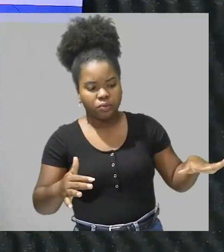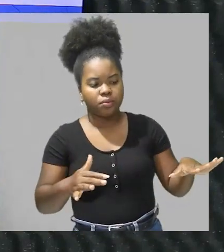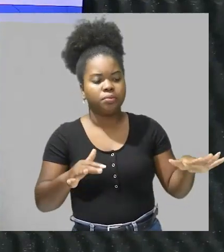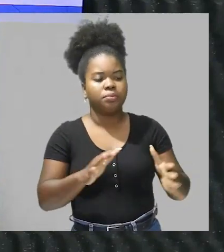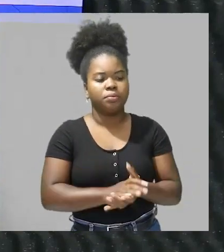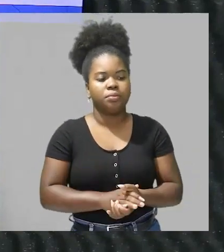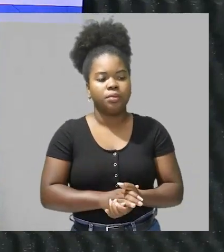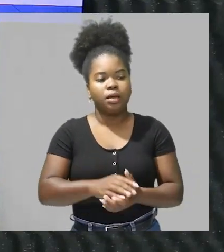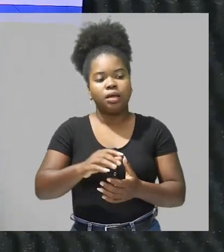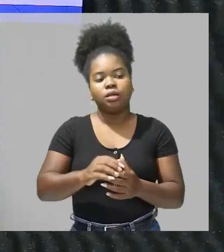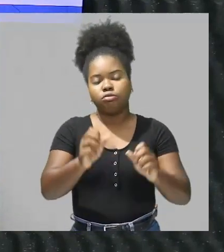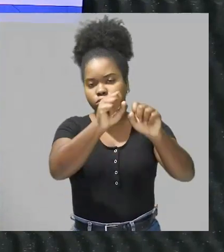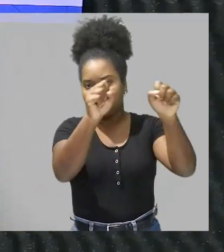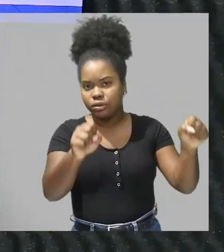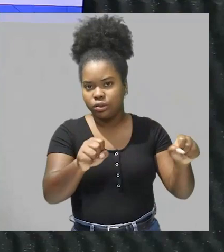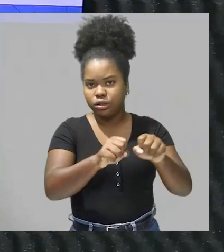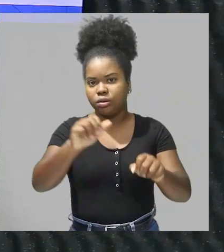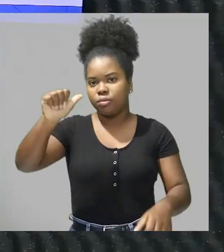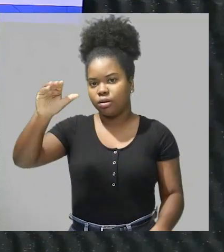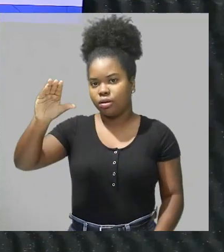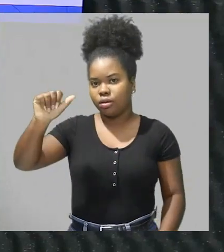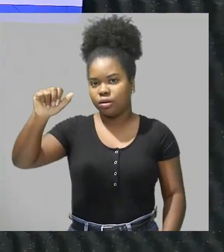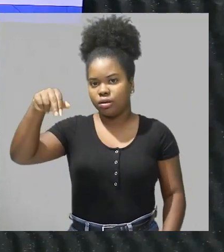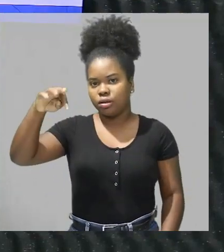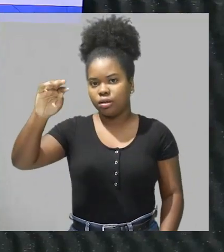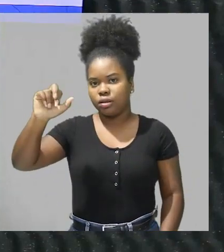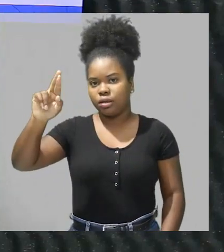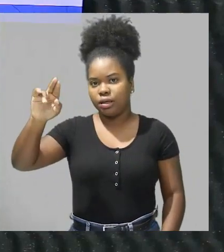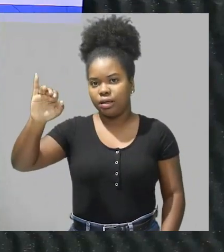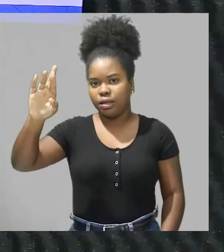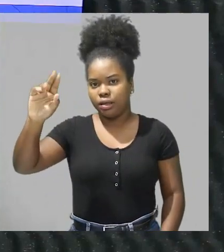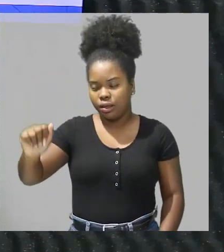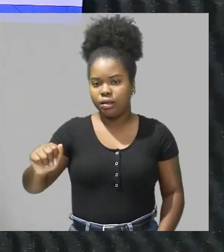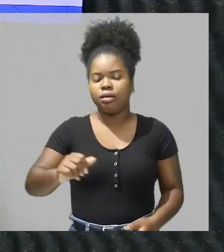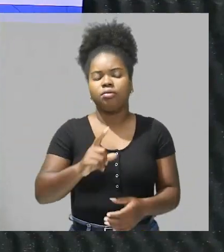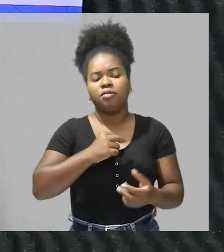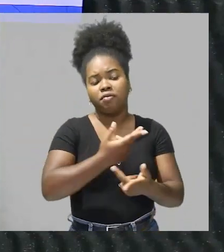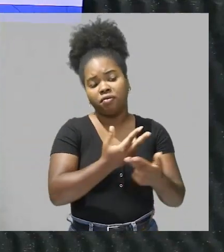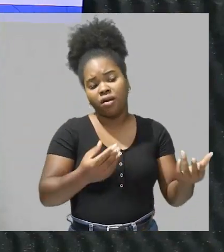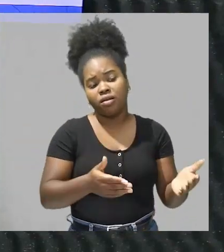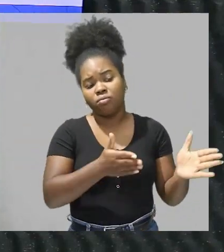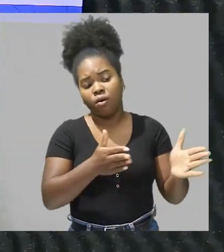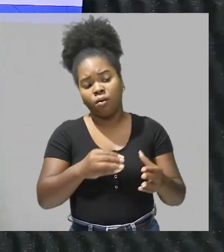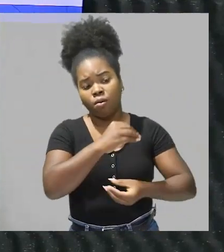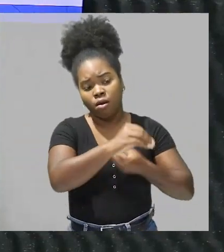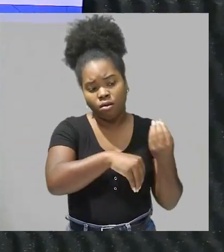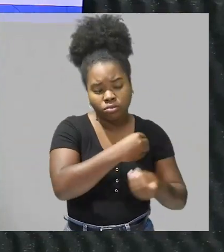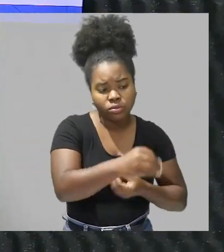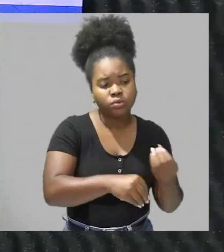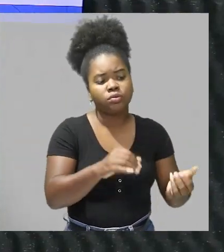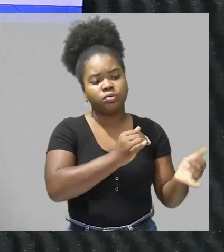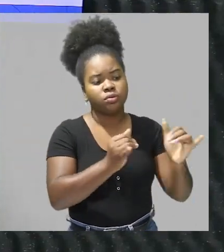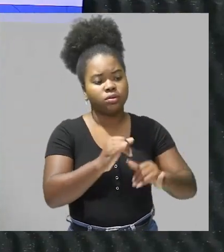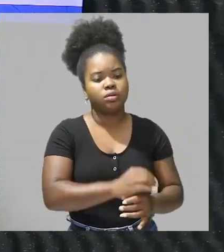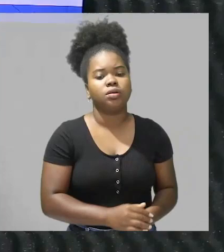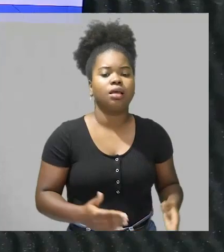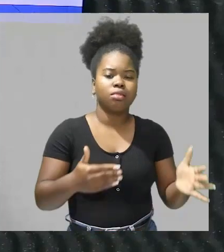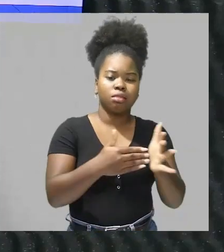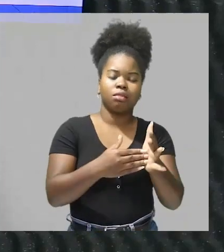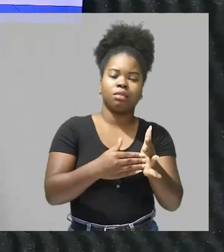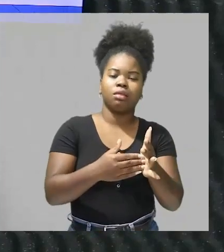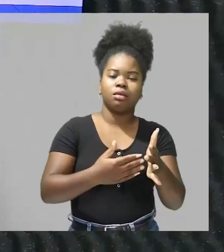por uma série de processos químicos até se transformar em água potável né fala do